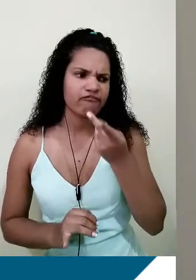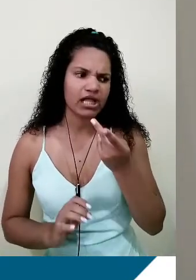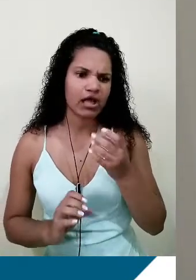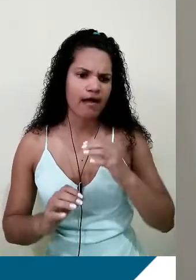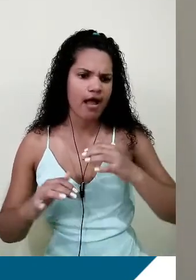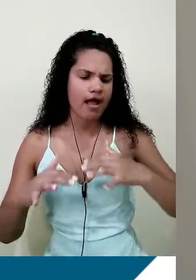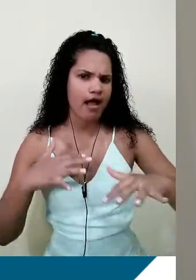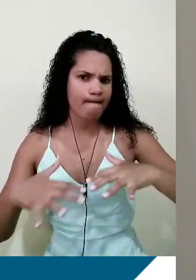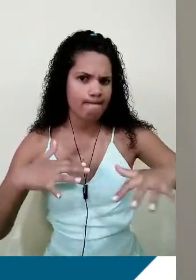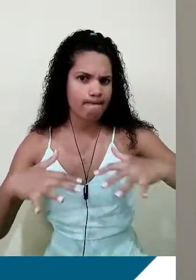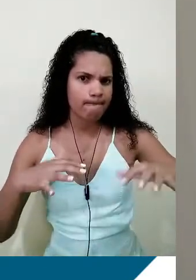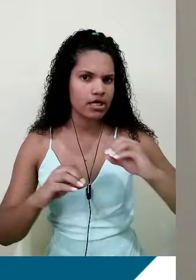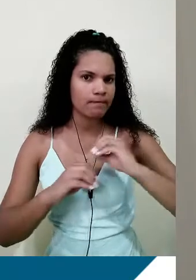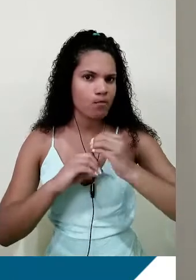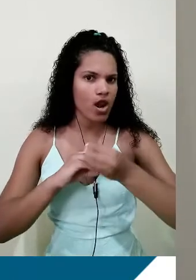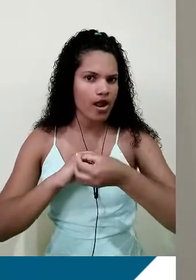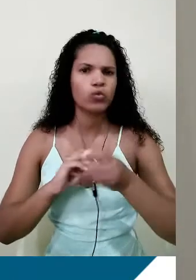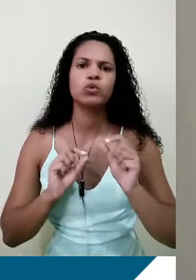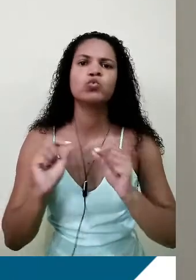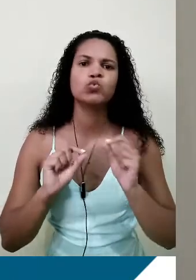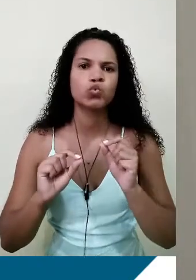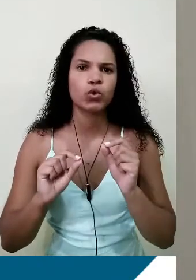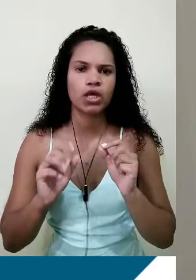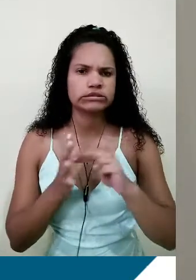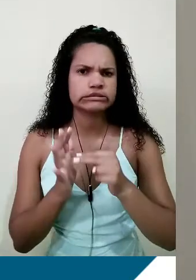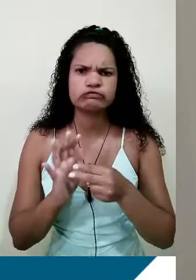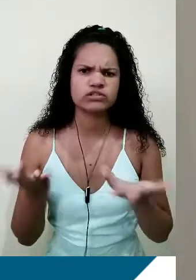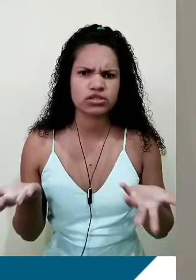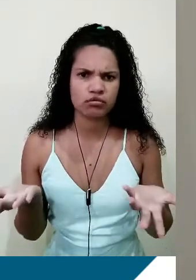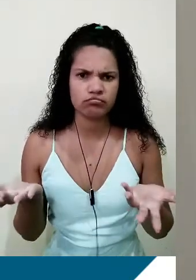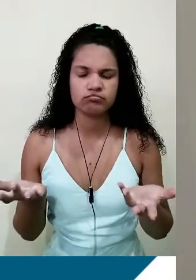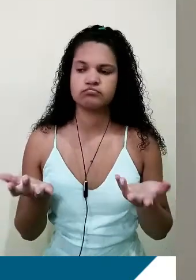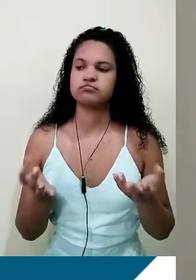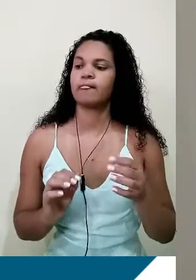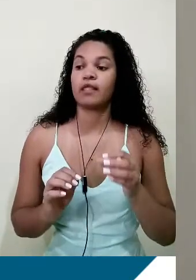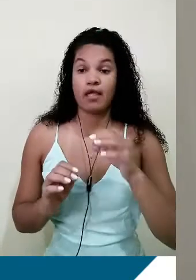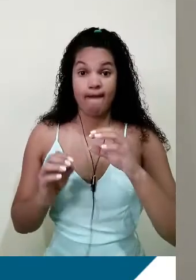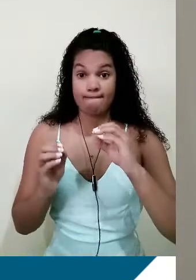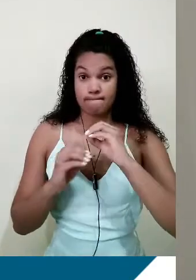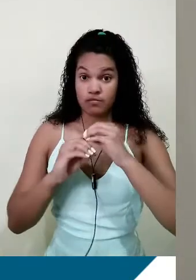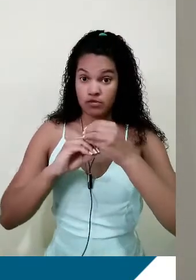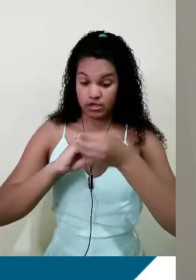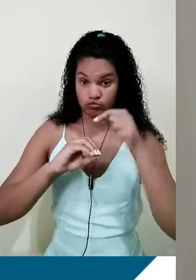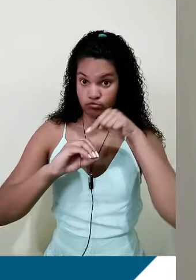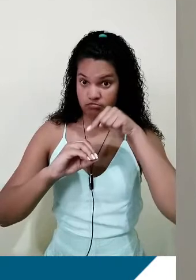das moléculas, o que eu estou querendo dizer exatamente? As moléculas e